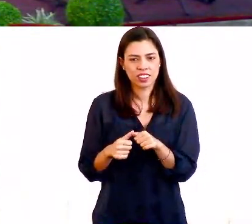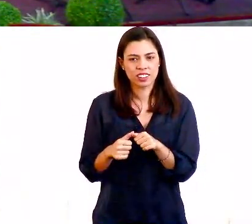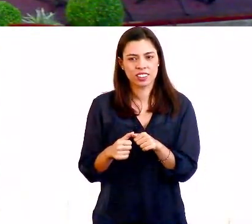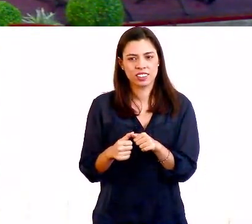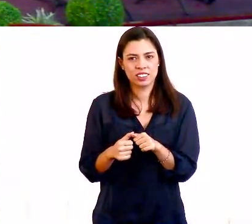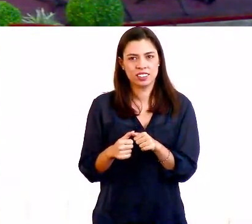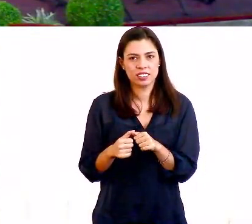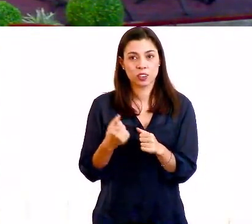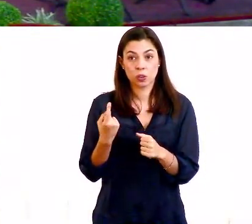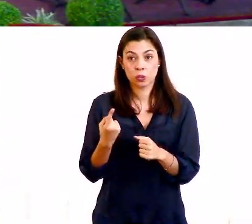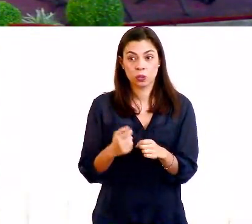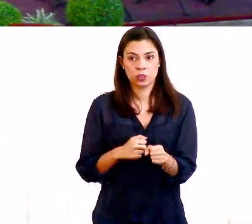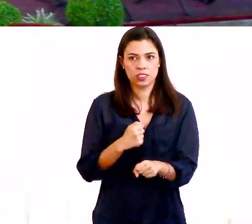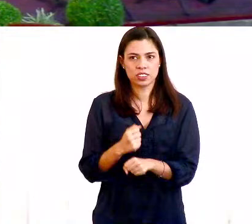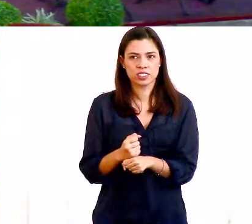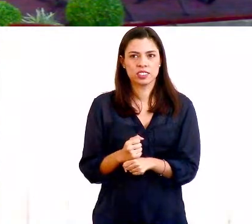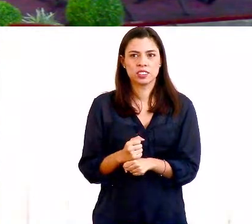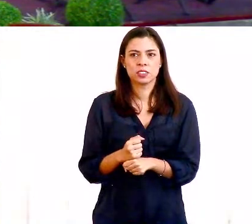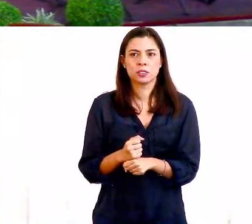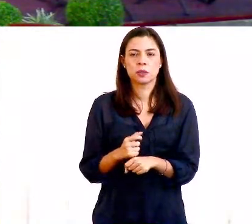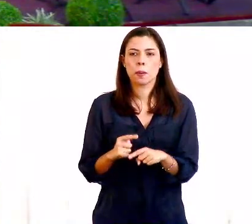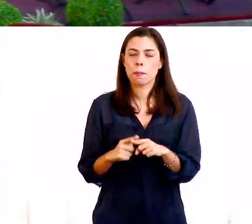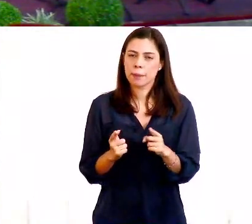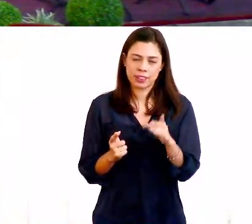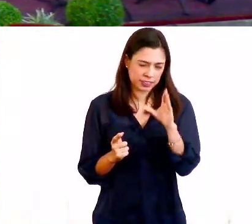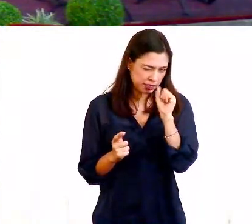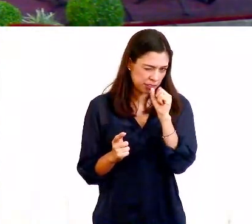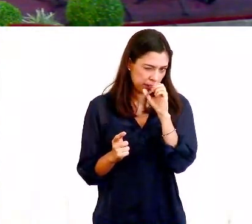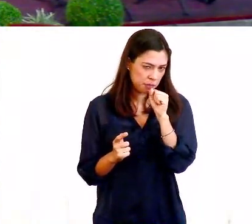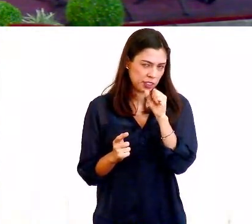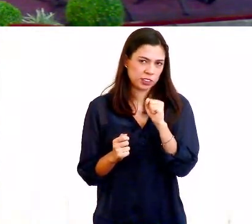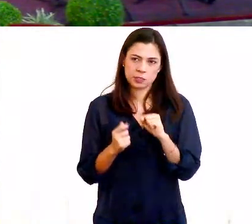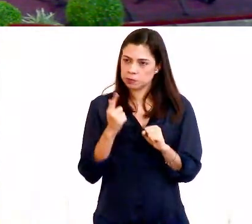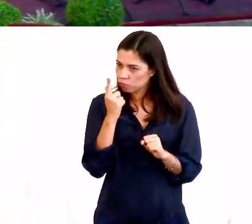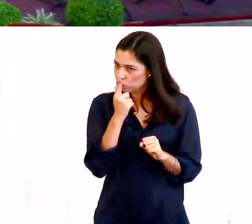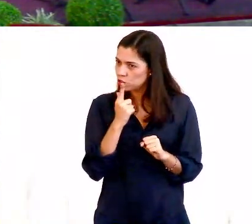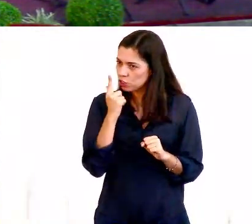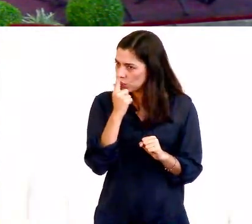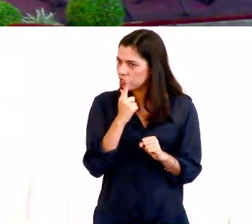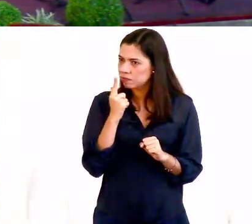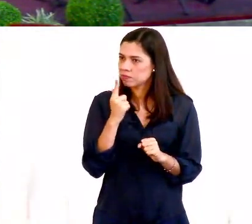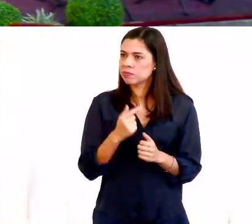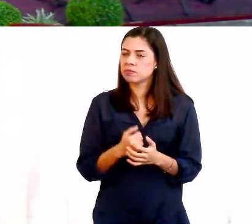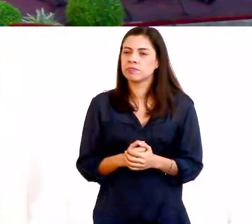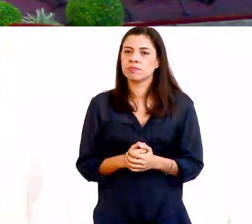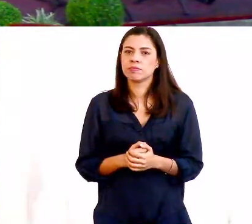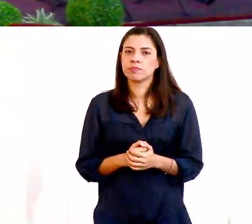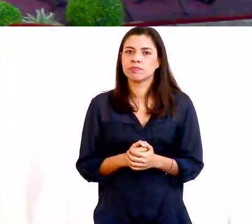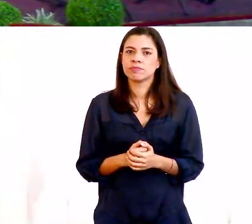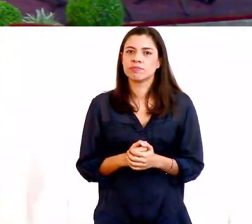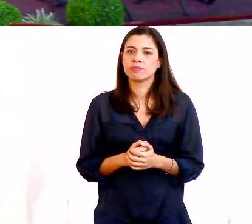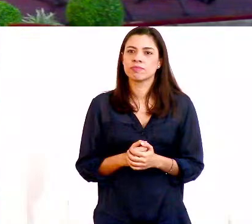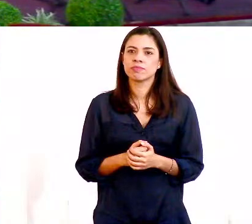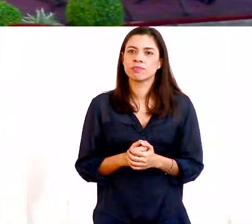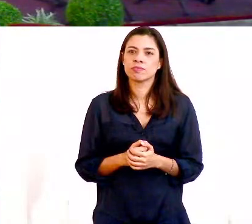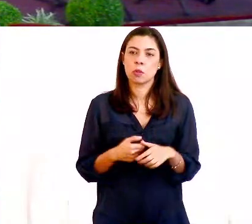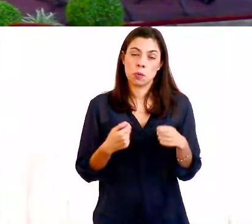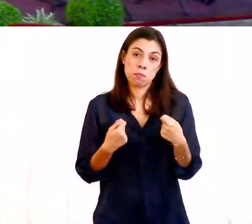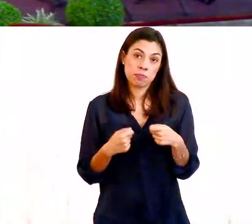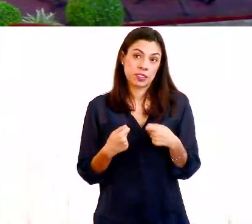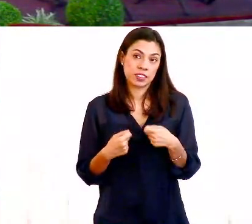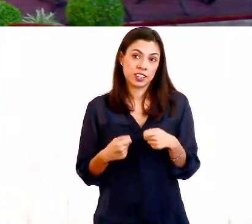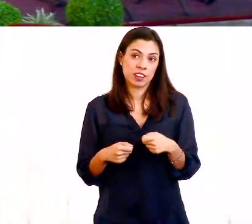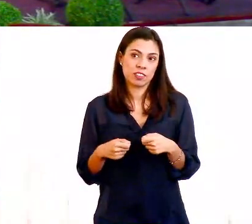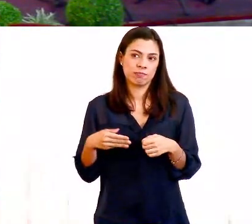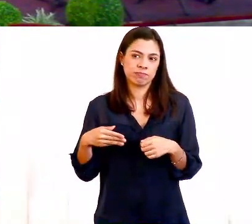aprendi bastante, junto com o reverendo Canelhas, na época. Foi ele que me trouxe. E queria que eu ficasse mais, inclusive, mas eu tinha um compromisso